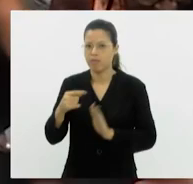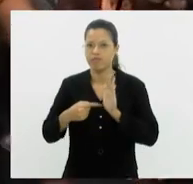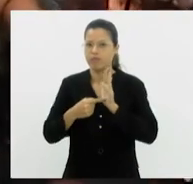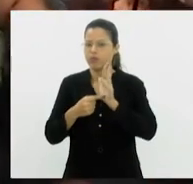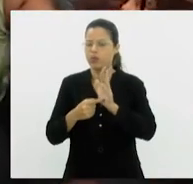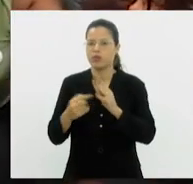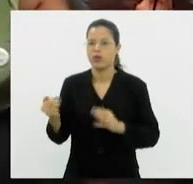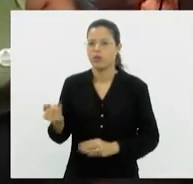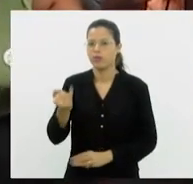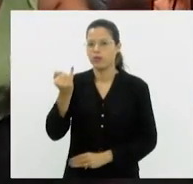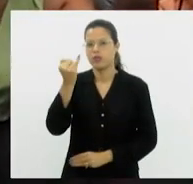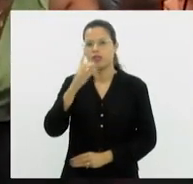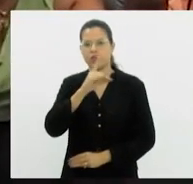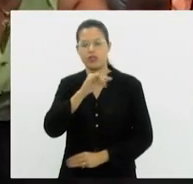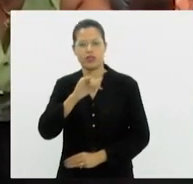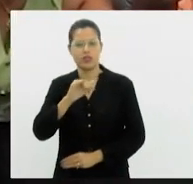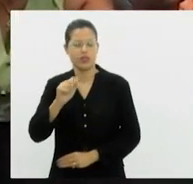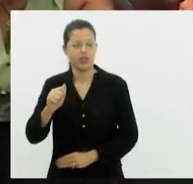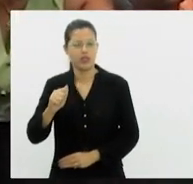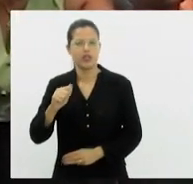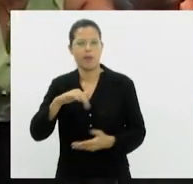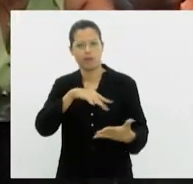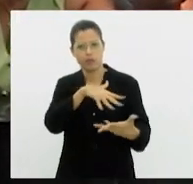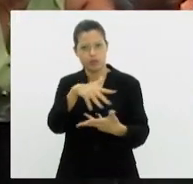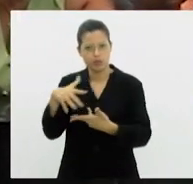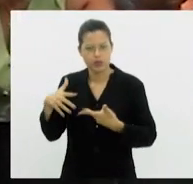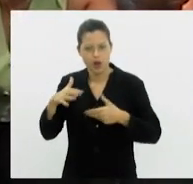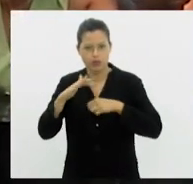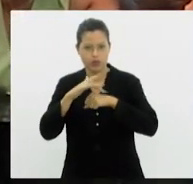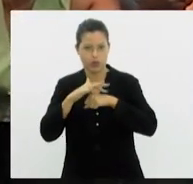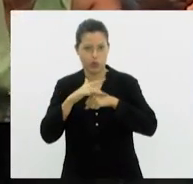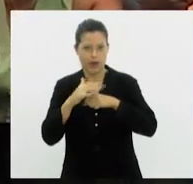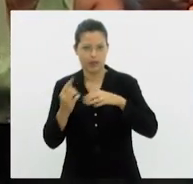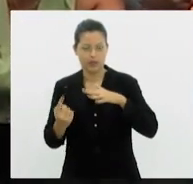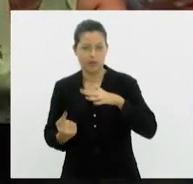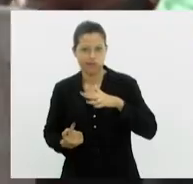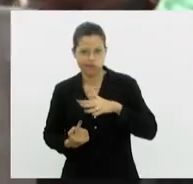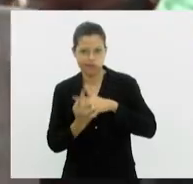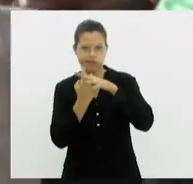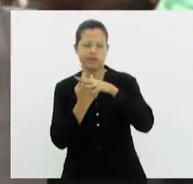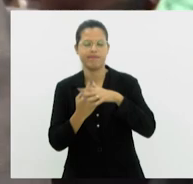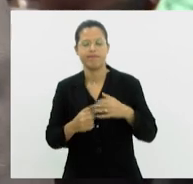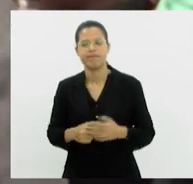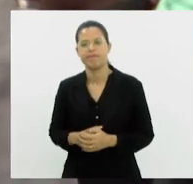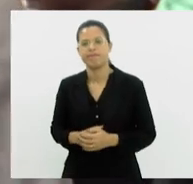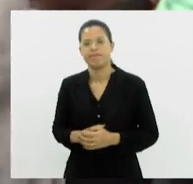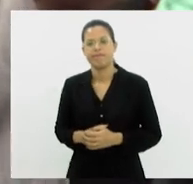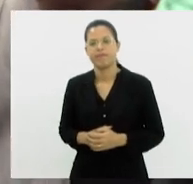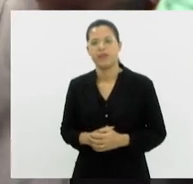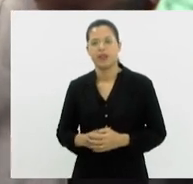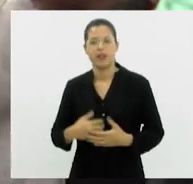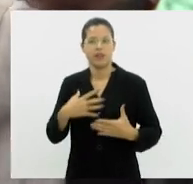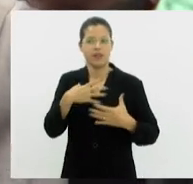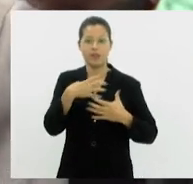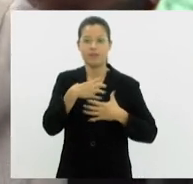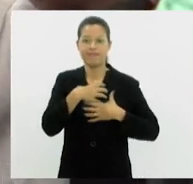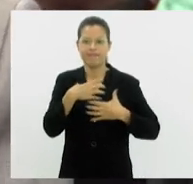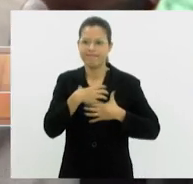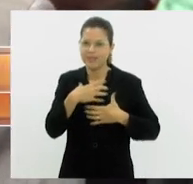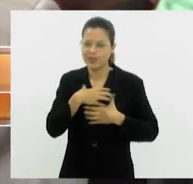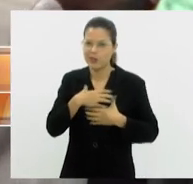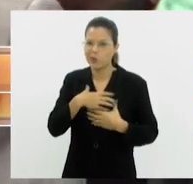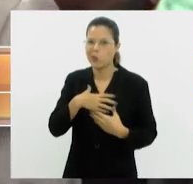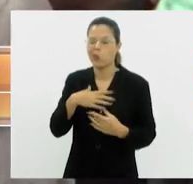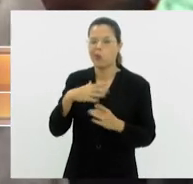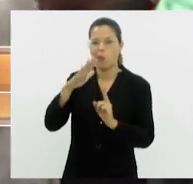do Dia Mundial de Conscientização de Doenças Raras. Eu me sinto privilegiado